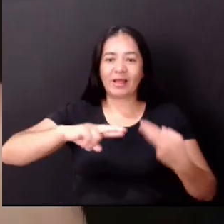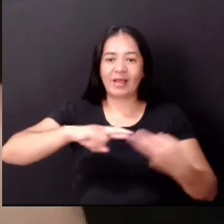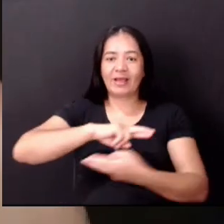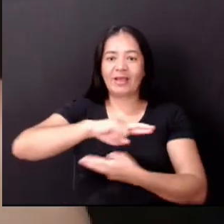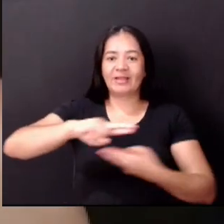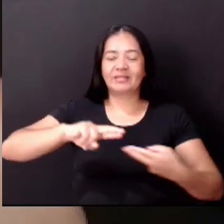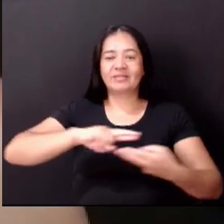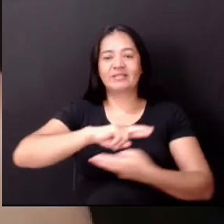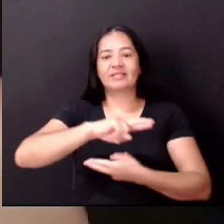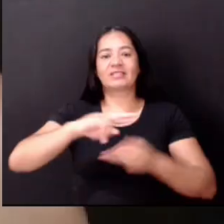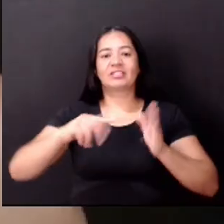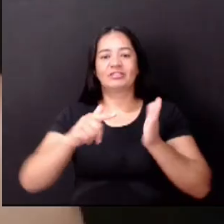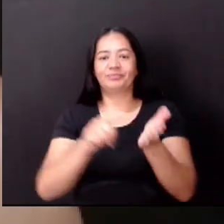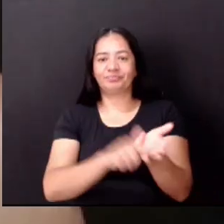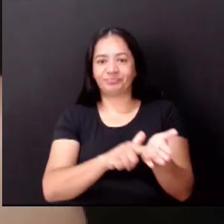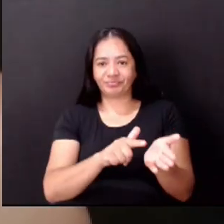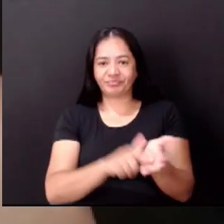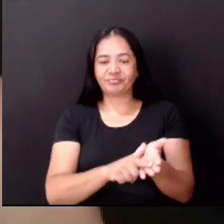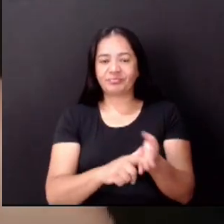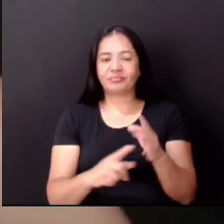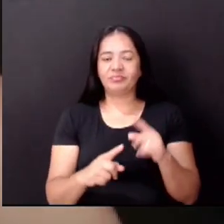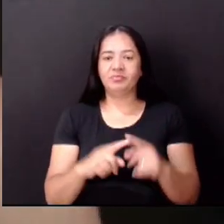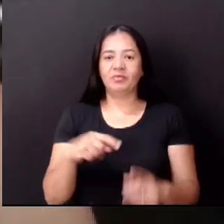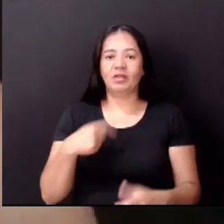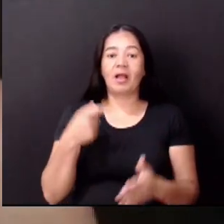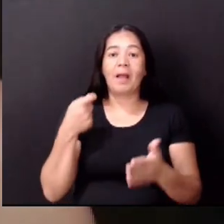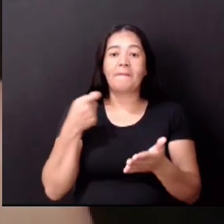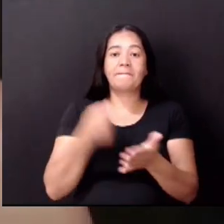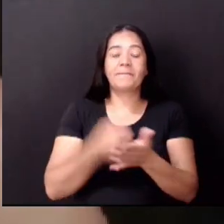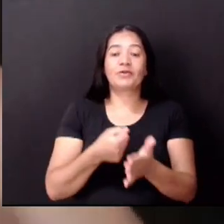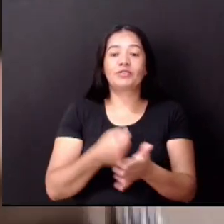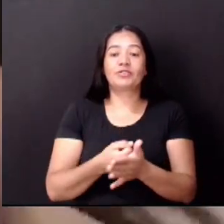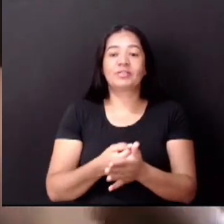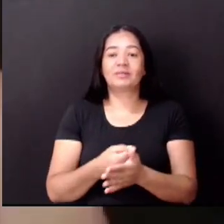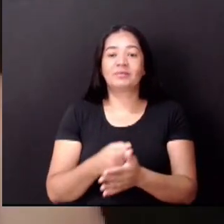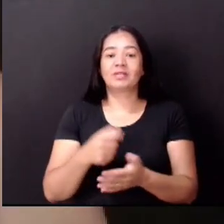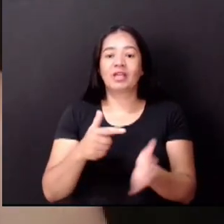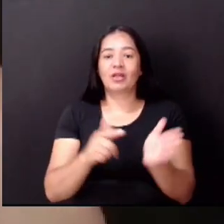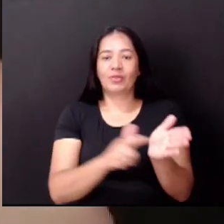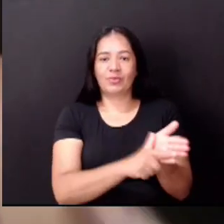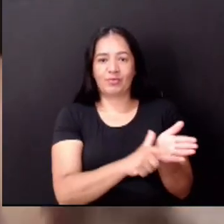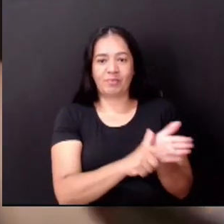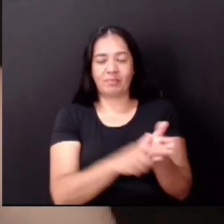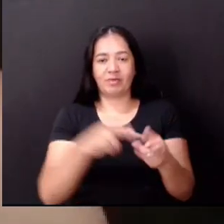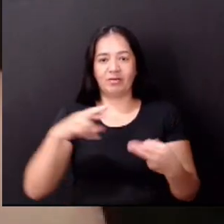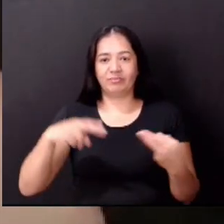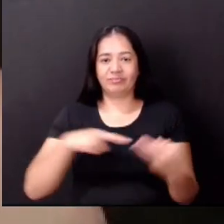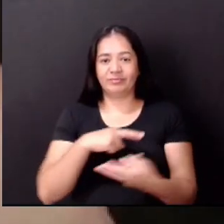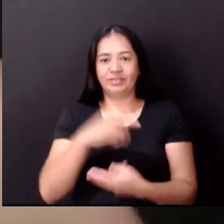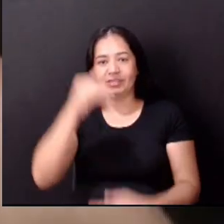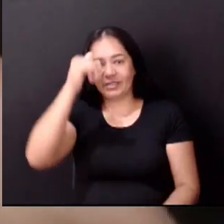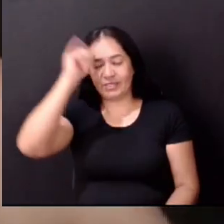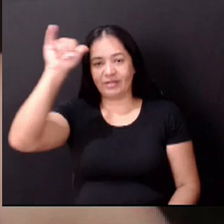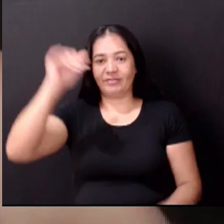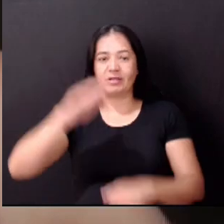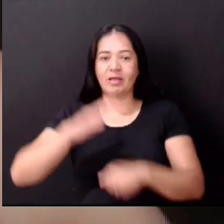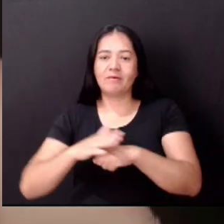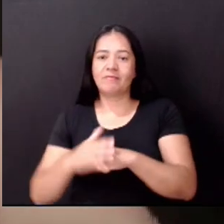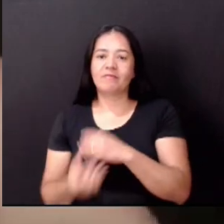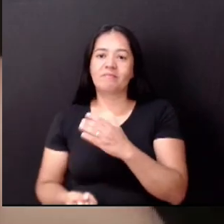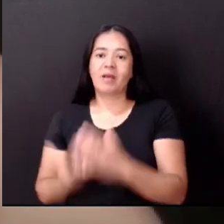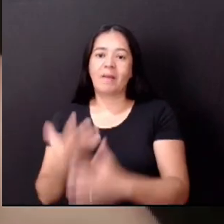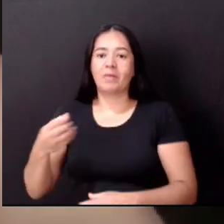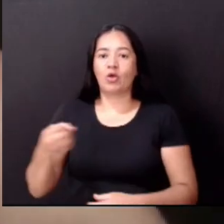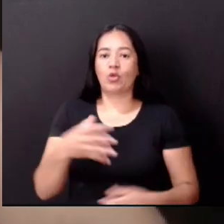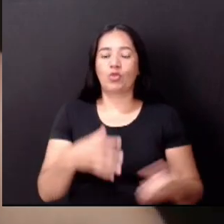apostando realmente é no papel da reciclagem e não estar fabricando mais papel, criando florestas